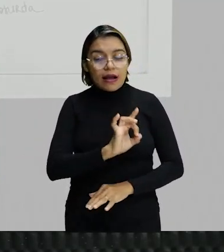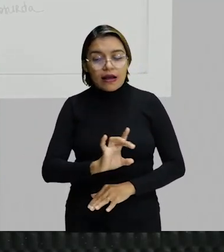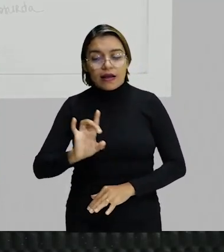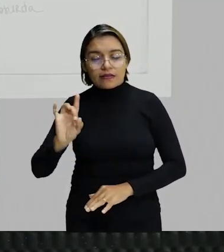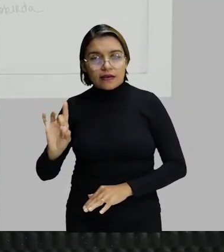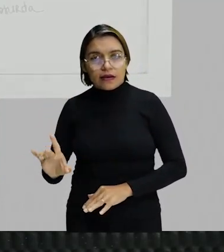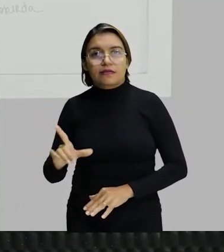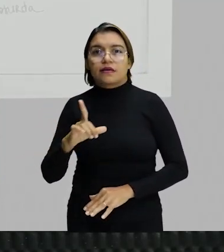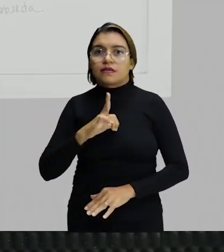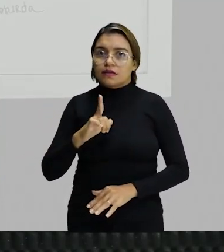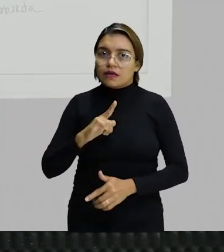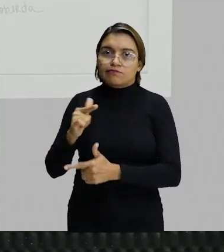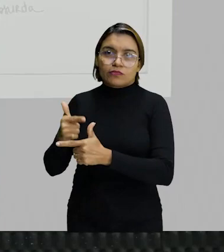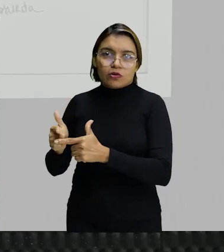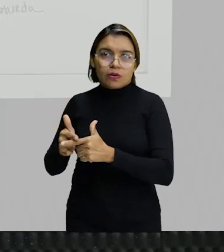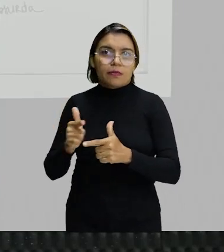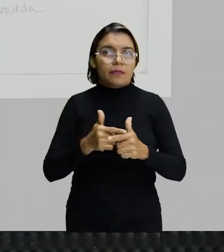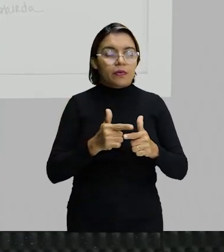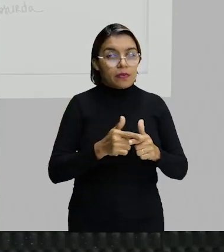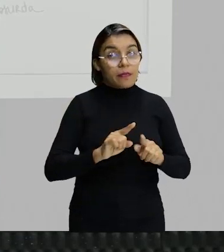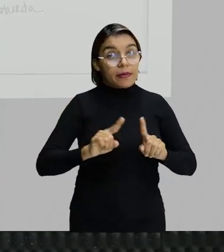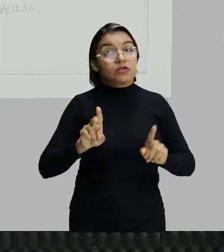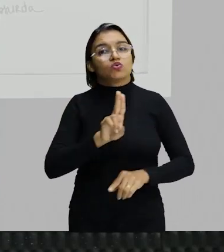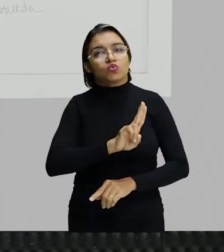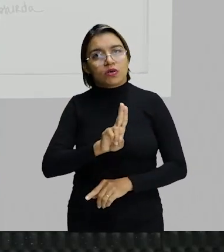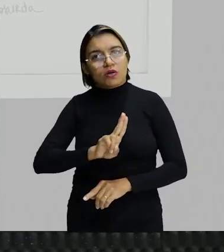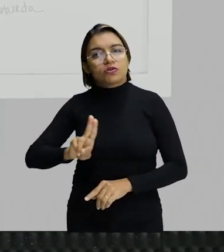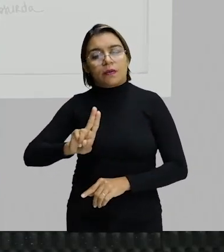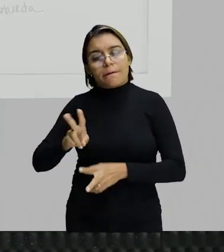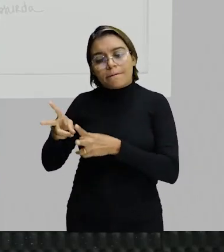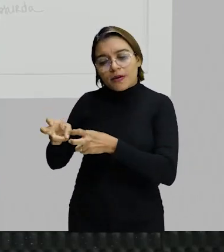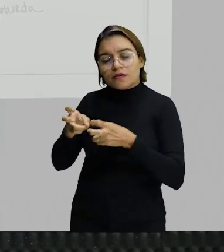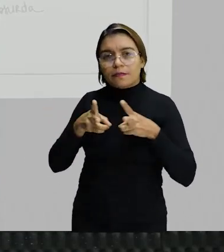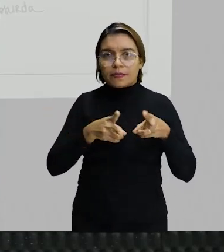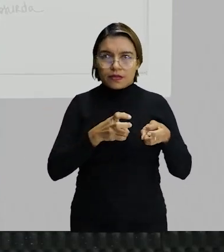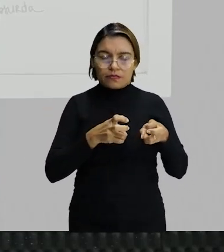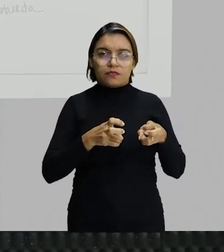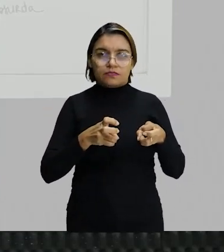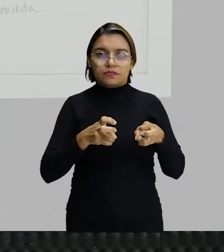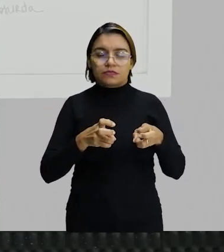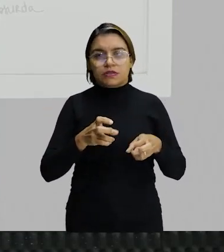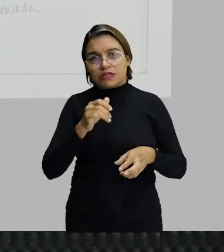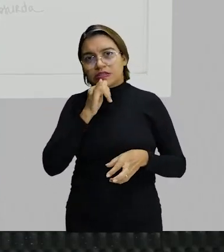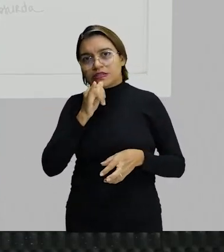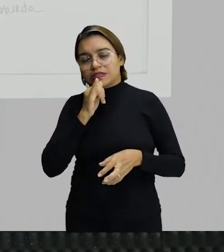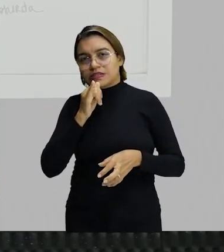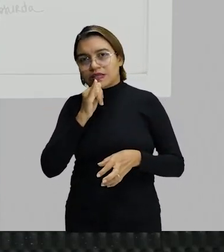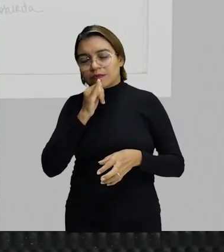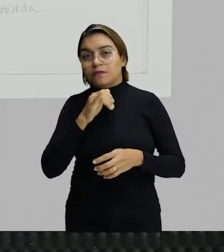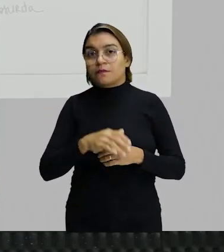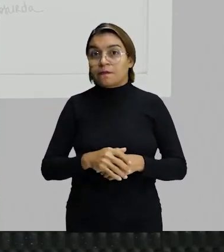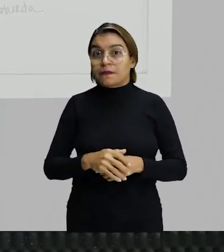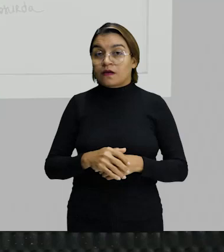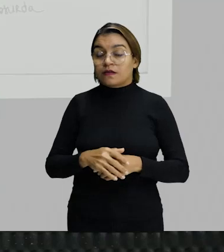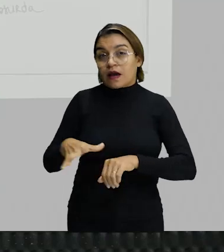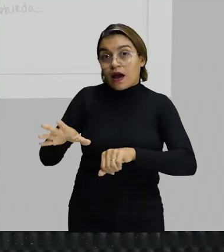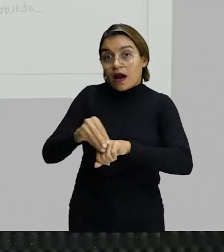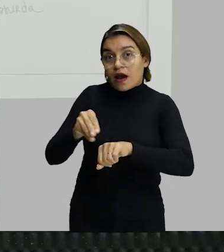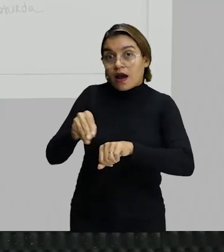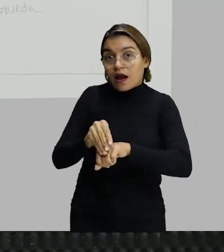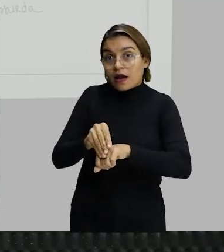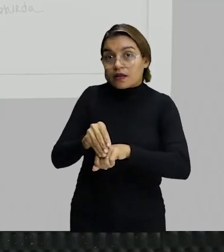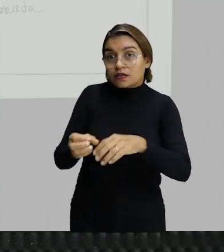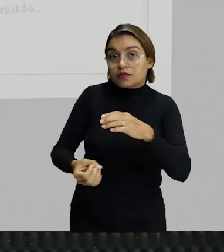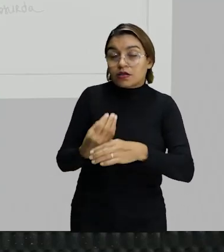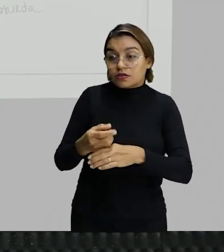Nós temos aqui a utilidade delas, nós podemos perceber que elas têm um poder muito grande de intromissão na produção do conhecimento, daí